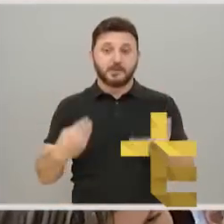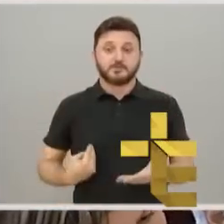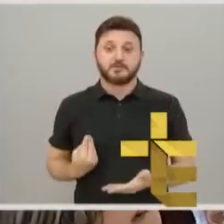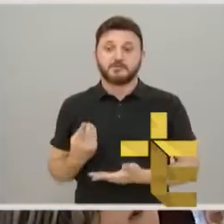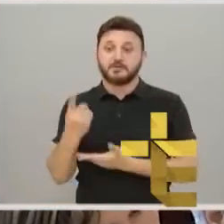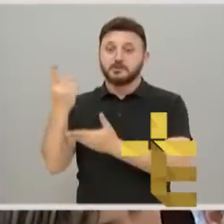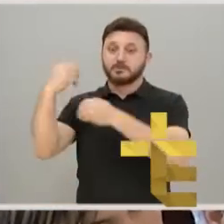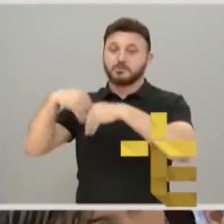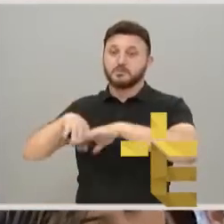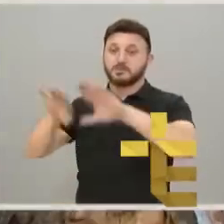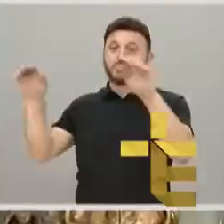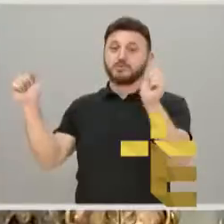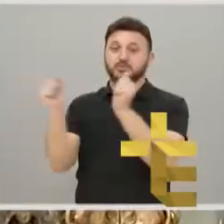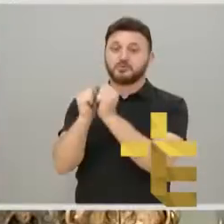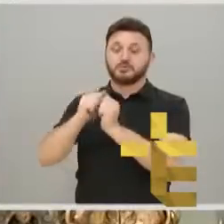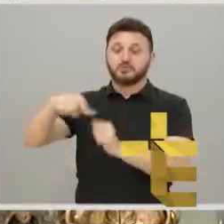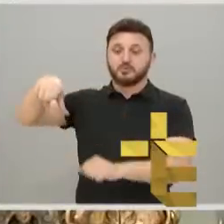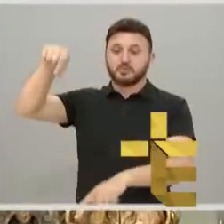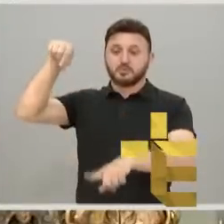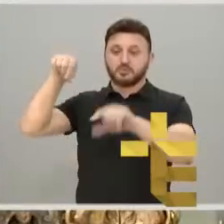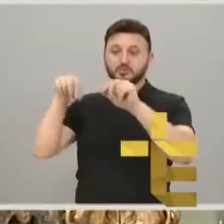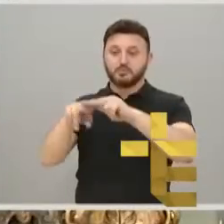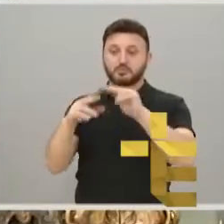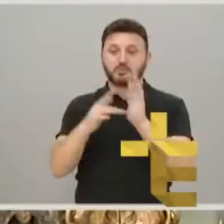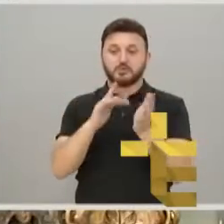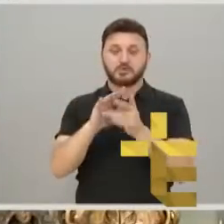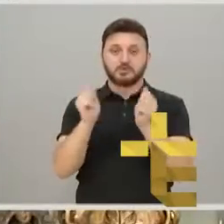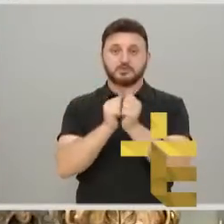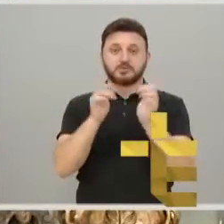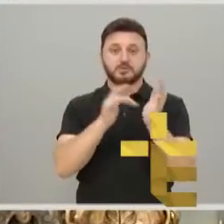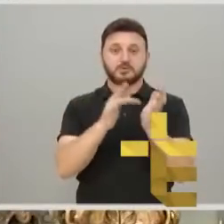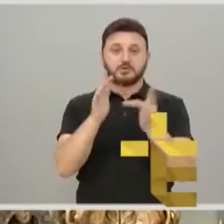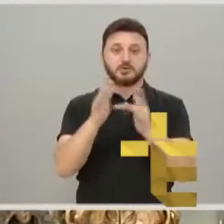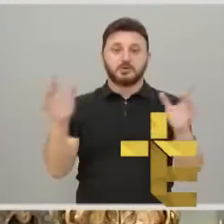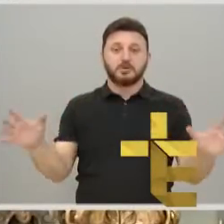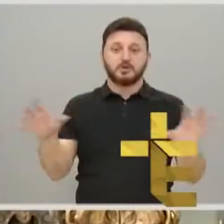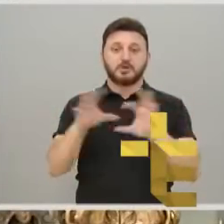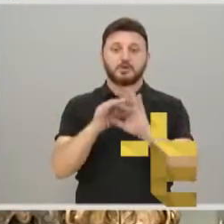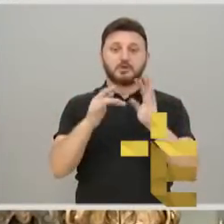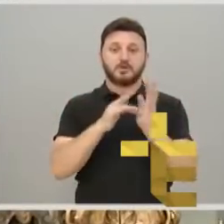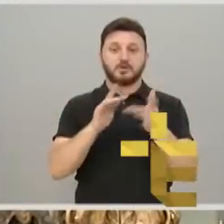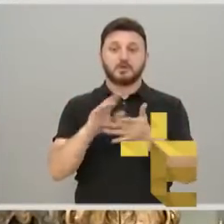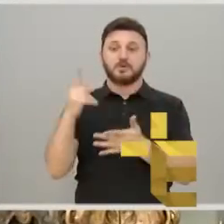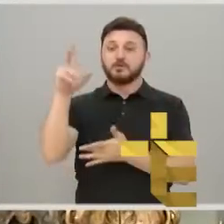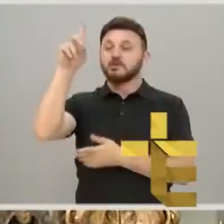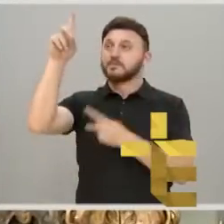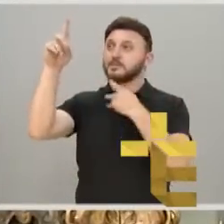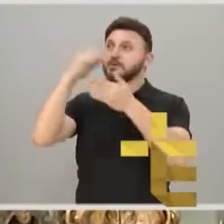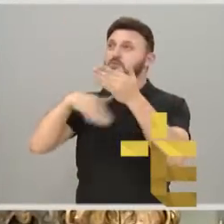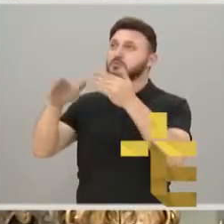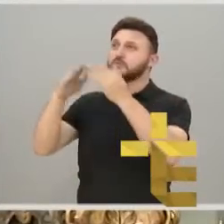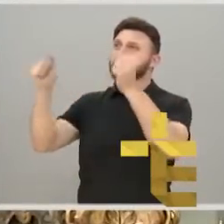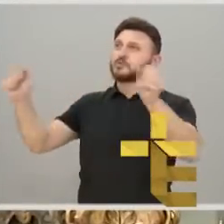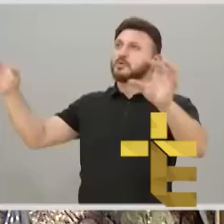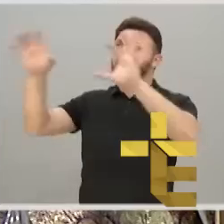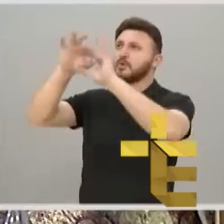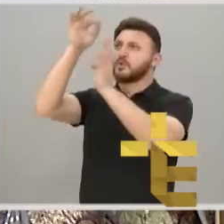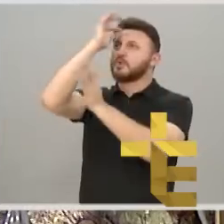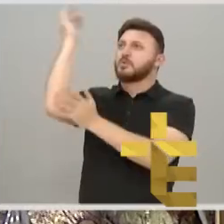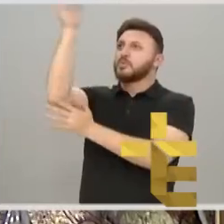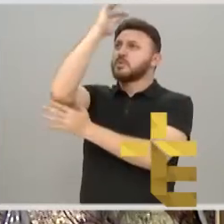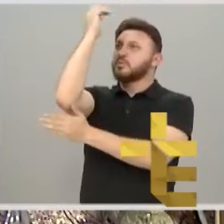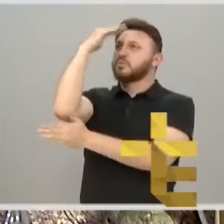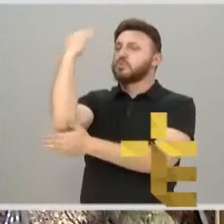Concedei-nos o convívio dos eleitos. Por Cristo, com Cristo, em Cristo, A vós, Deus Pai, Todo-Poderoso, na unidade